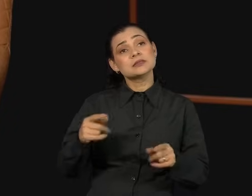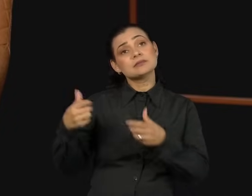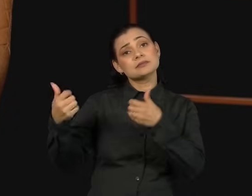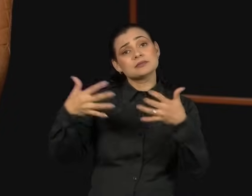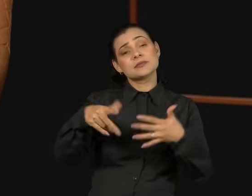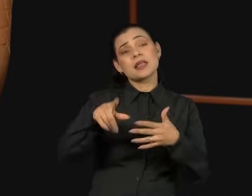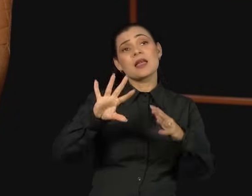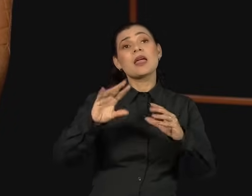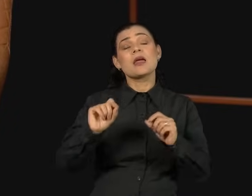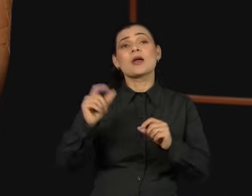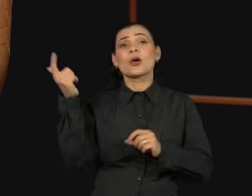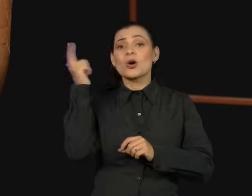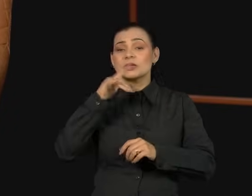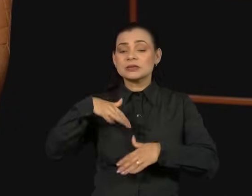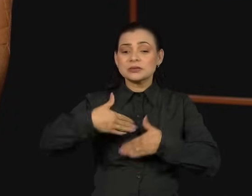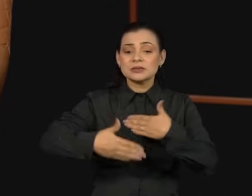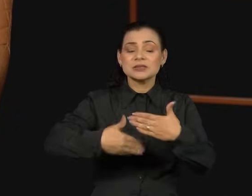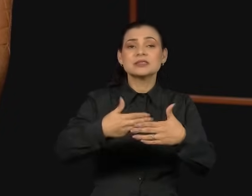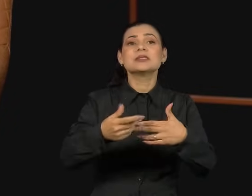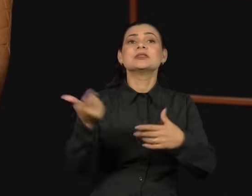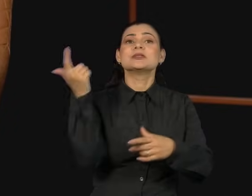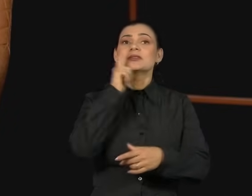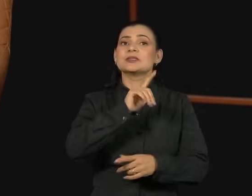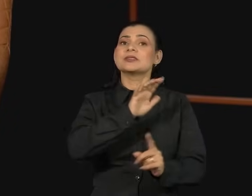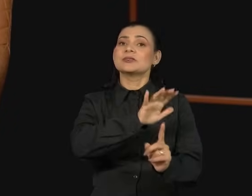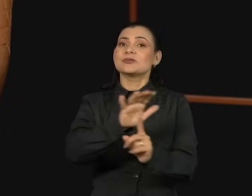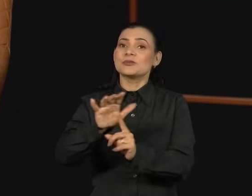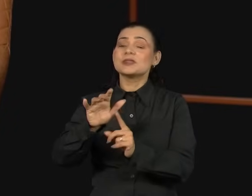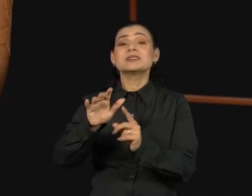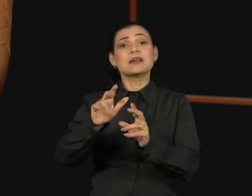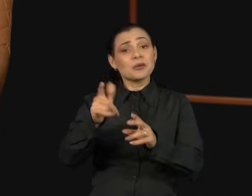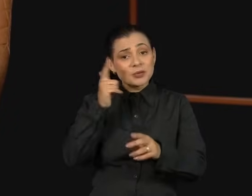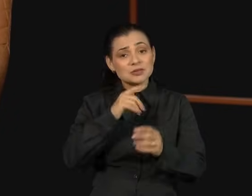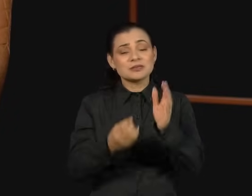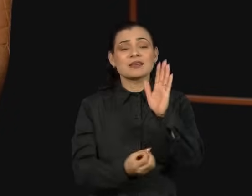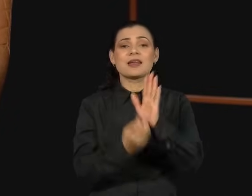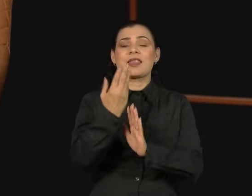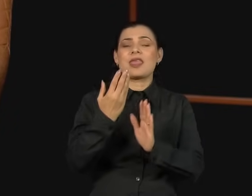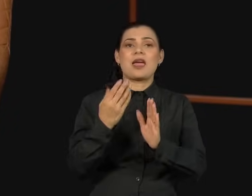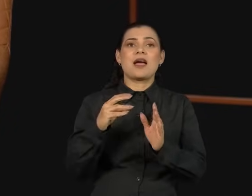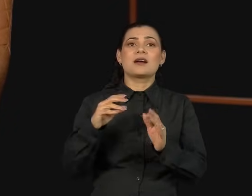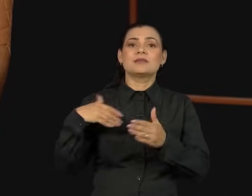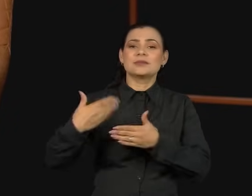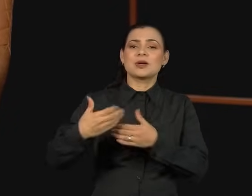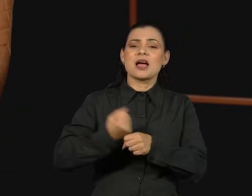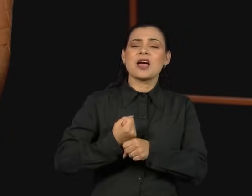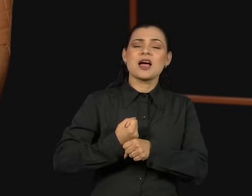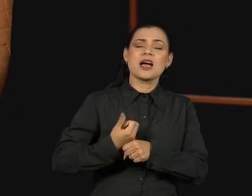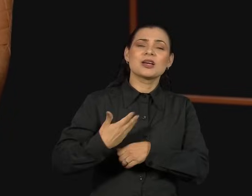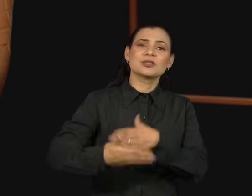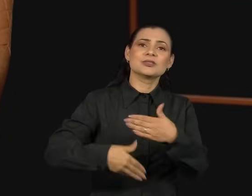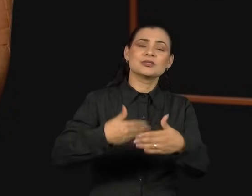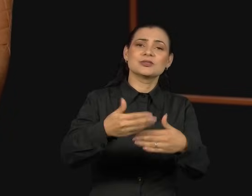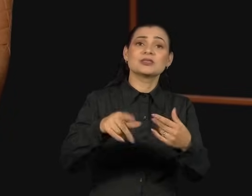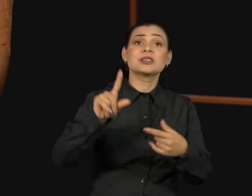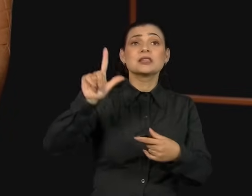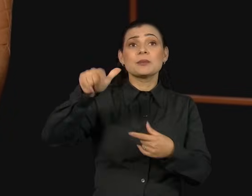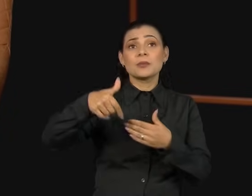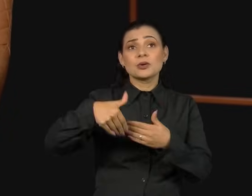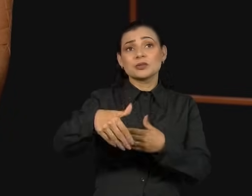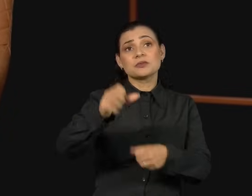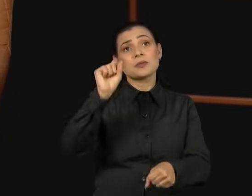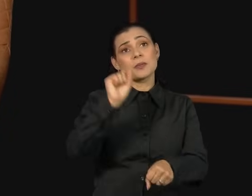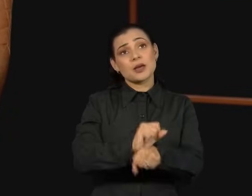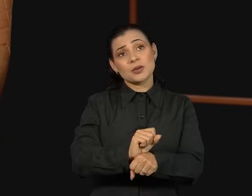disse, resultou nessa série, né? De que a gente seguiu durante muito tempo, que só depois foi